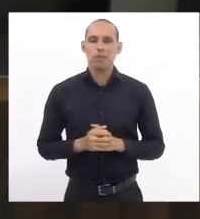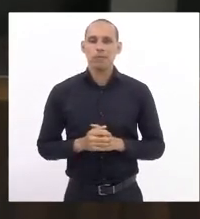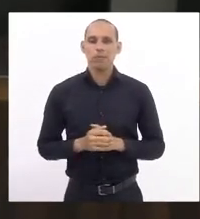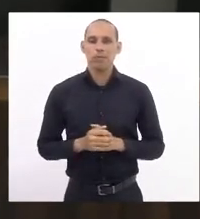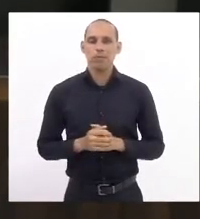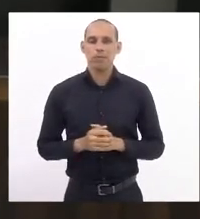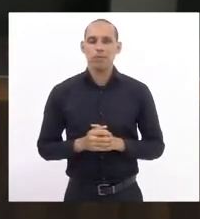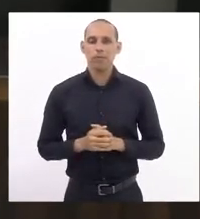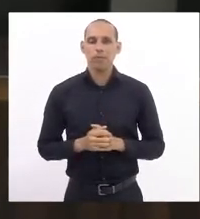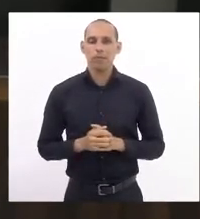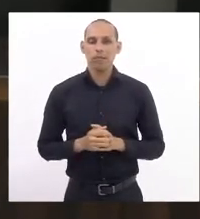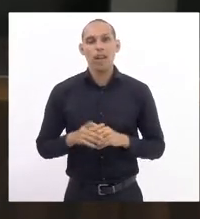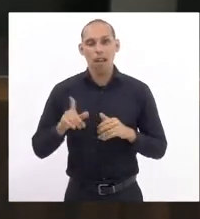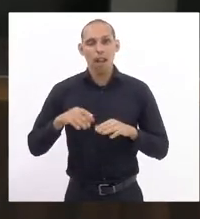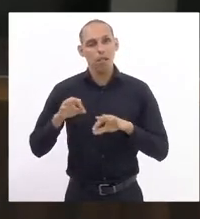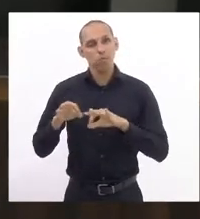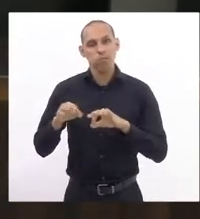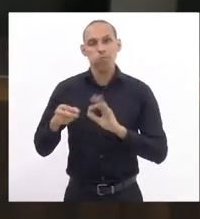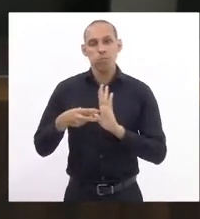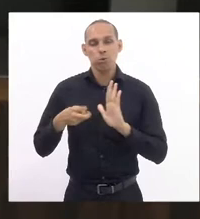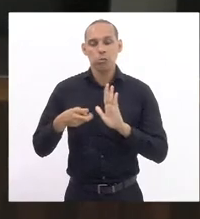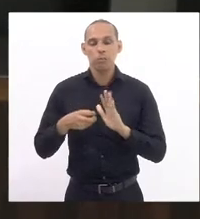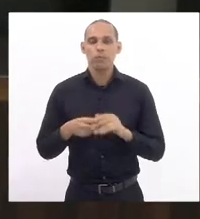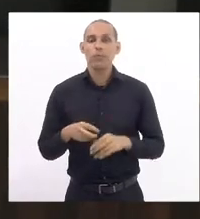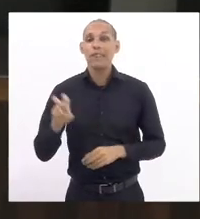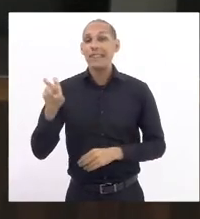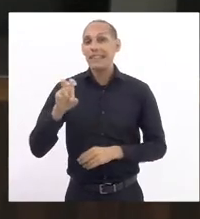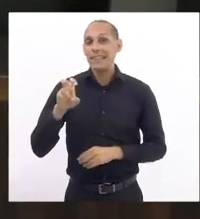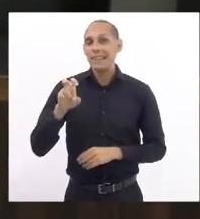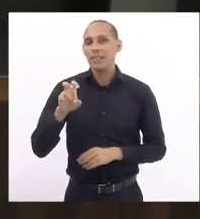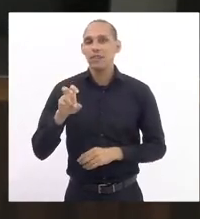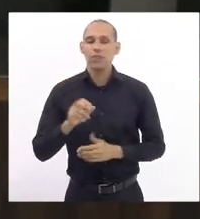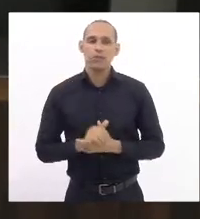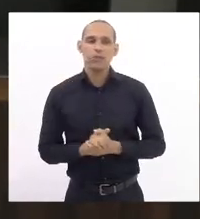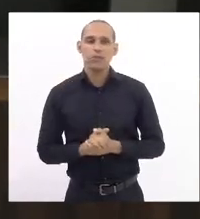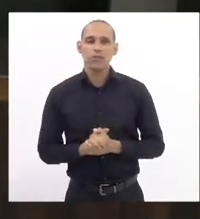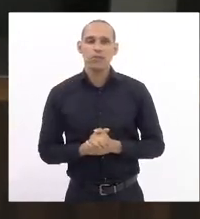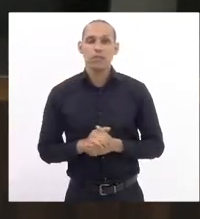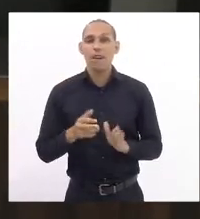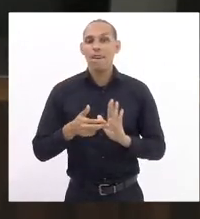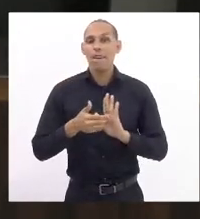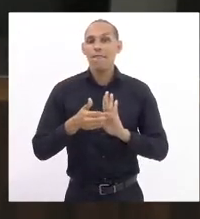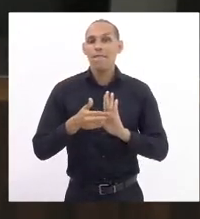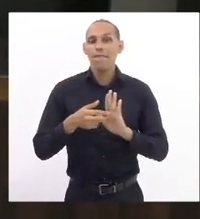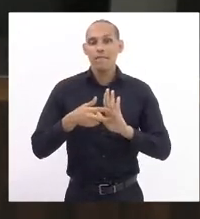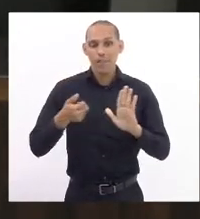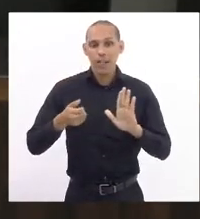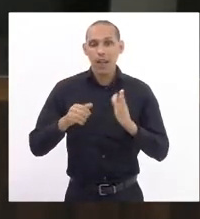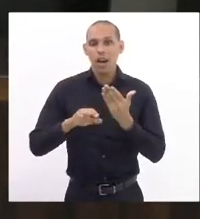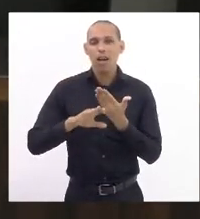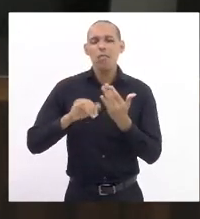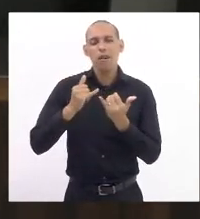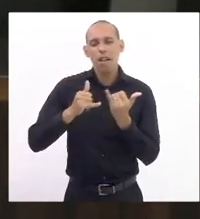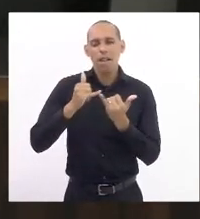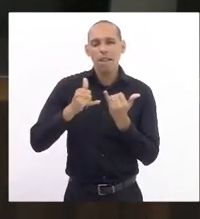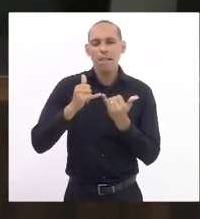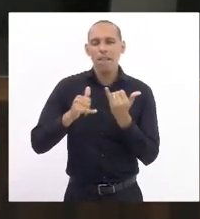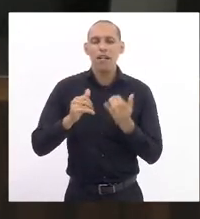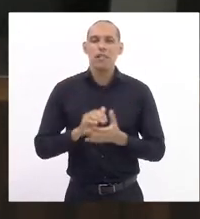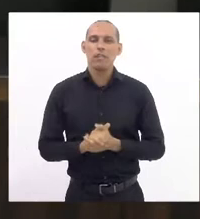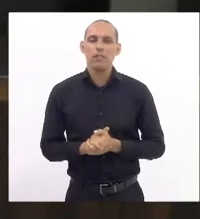Esse é pela manutenção do veto. O quinto da pauta, veto parcial aposto ao projeto de lei 1429-A de